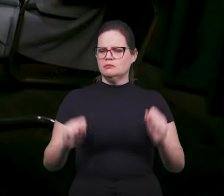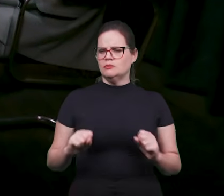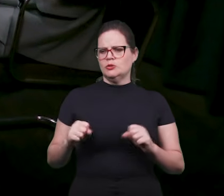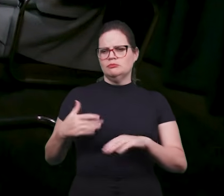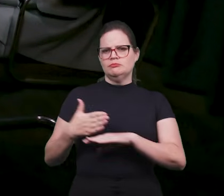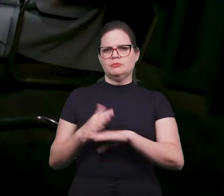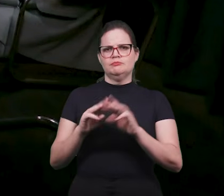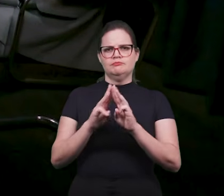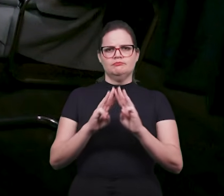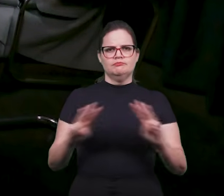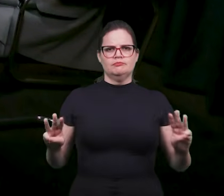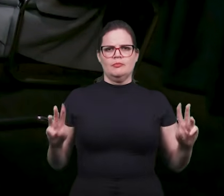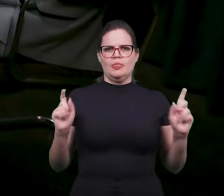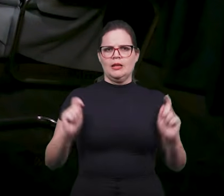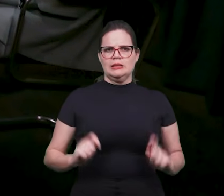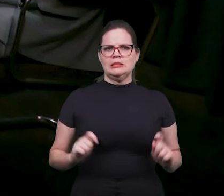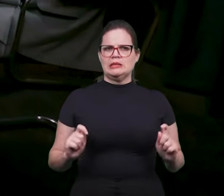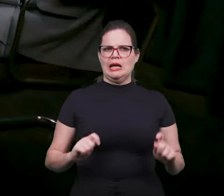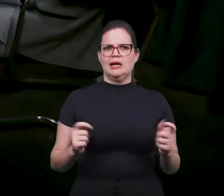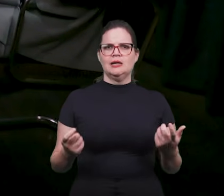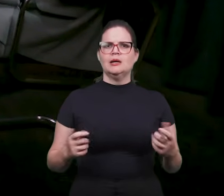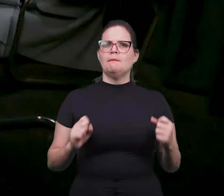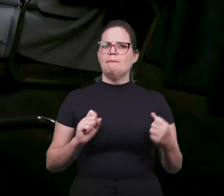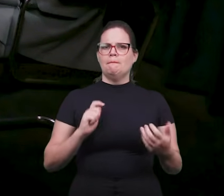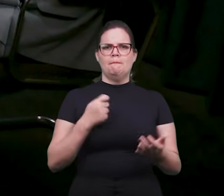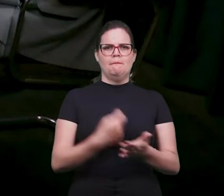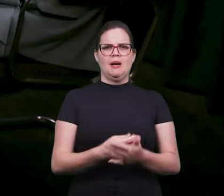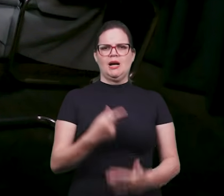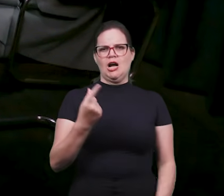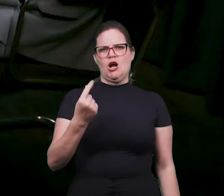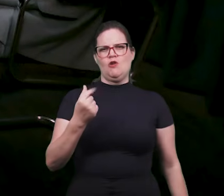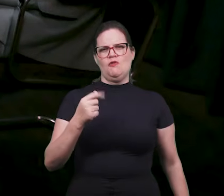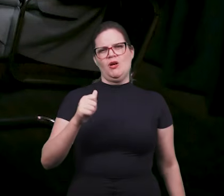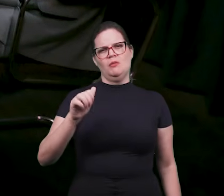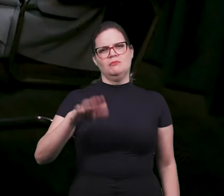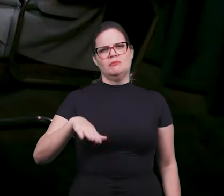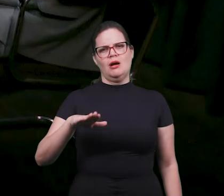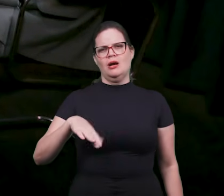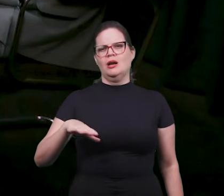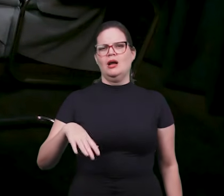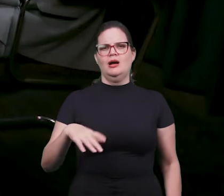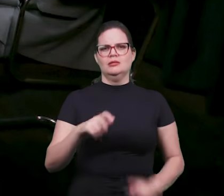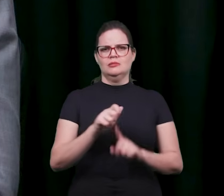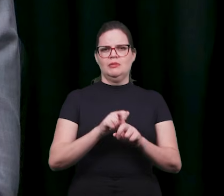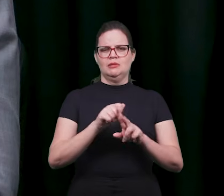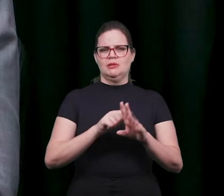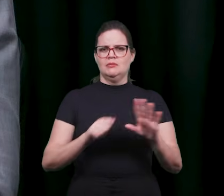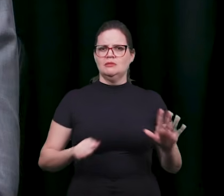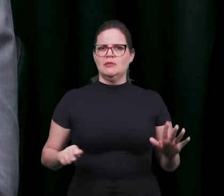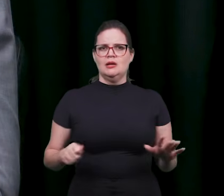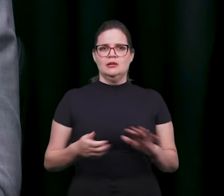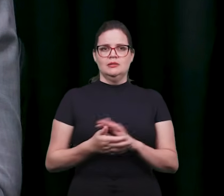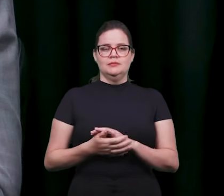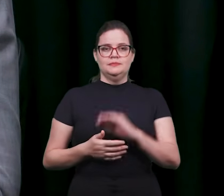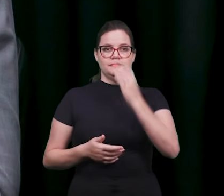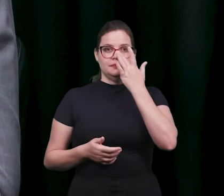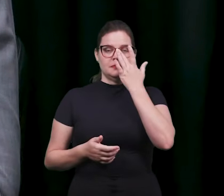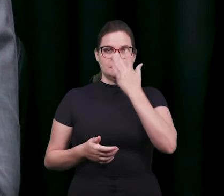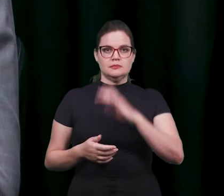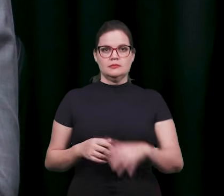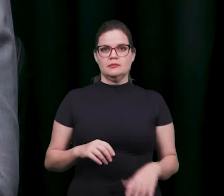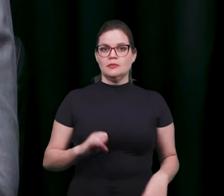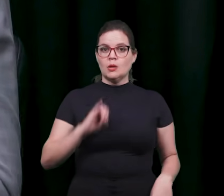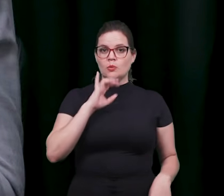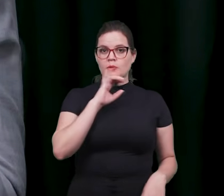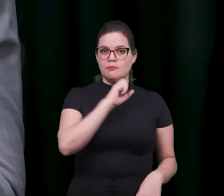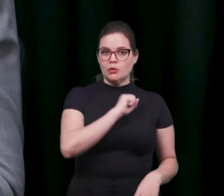muito simples no site. Toma isso na internet. Paga um valor pequeno por mês em relação ao faturamento e já vem, e não